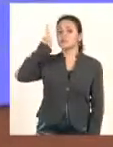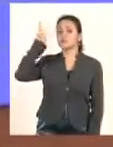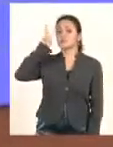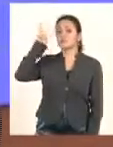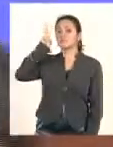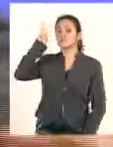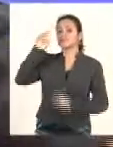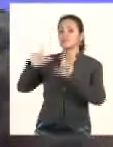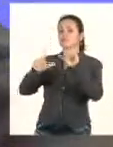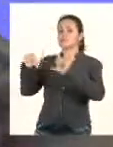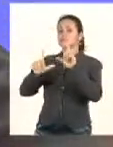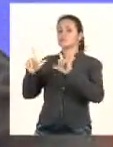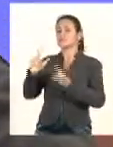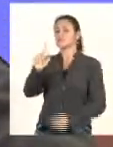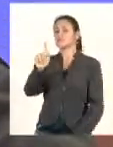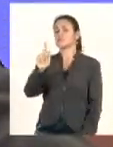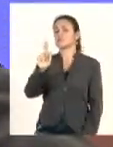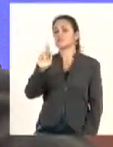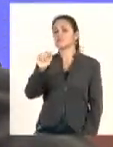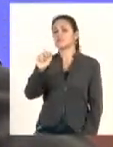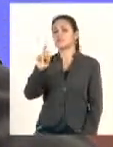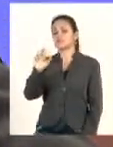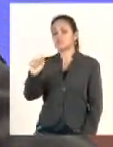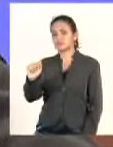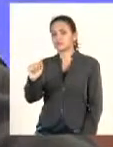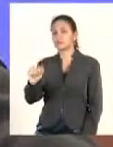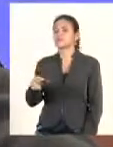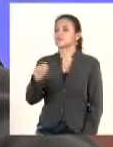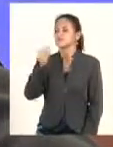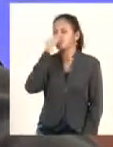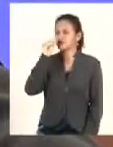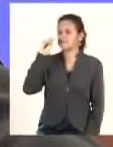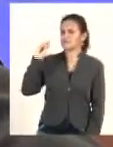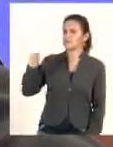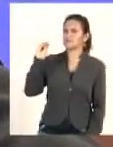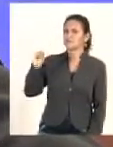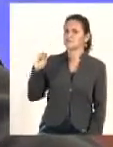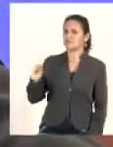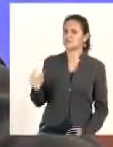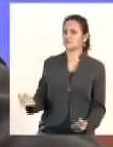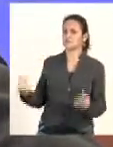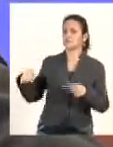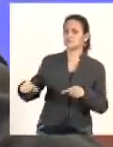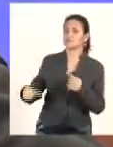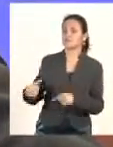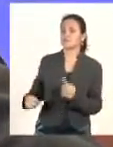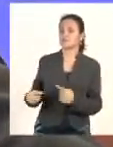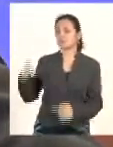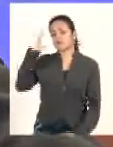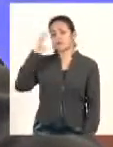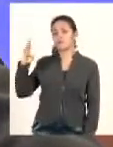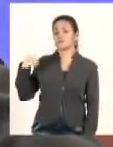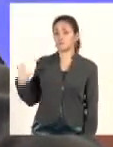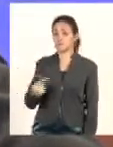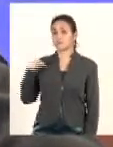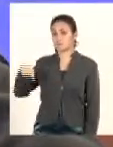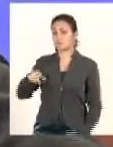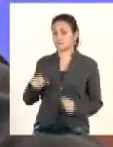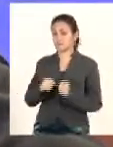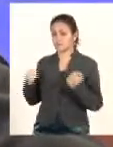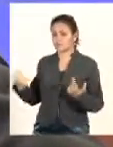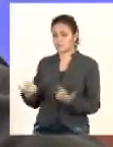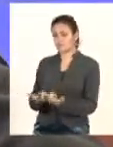Guará, ele desqualifica a oposição, principalmente a oposição desta casa, fala que